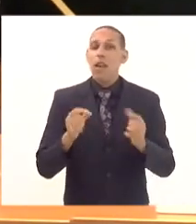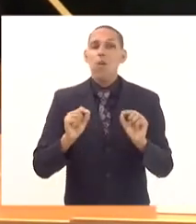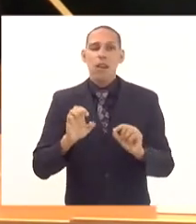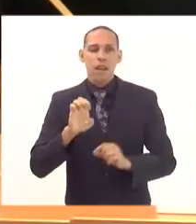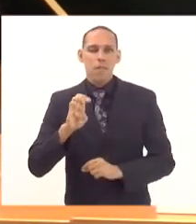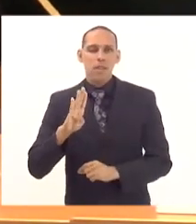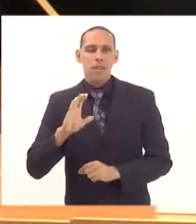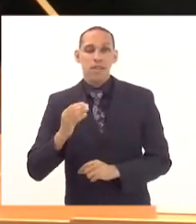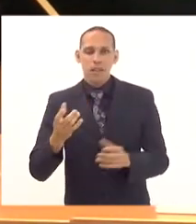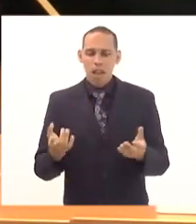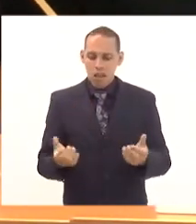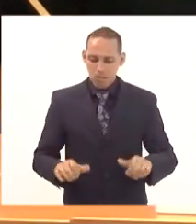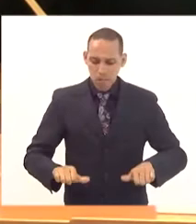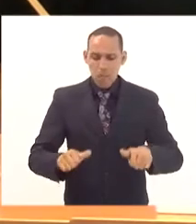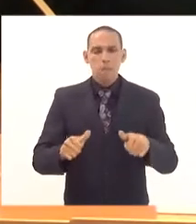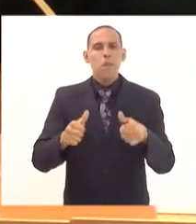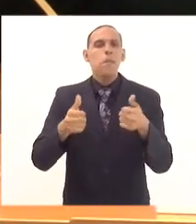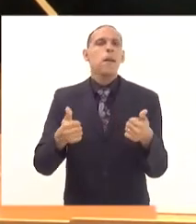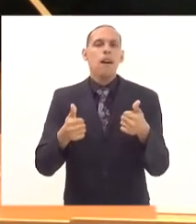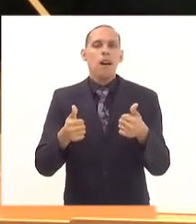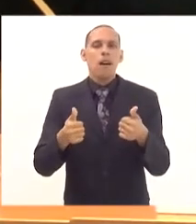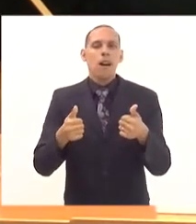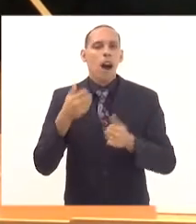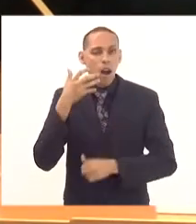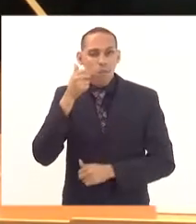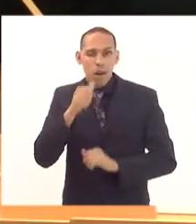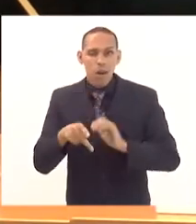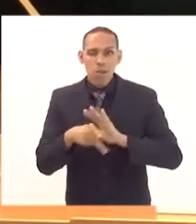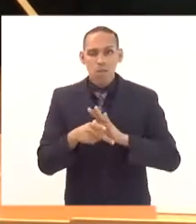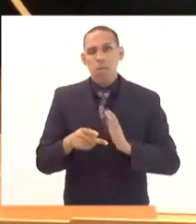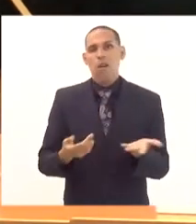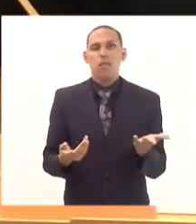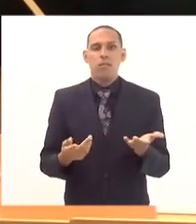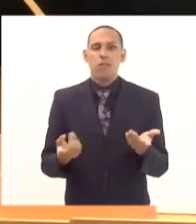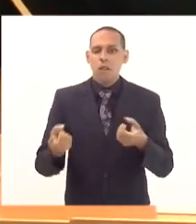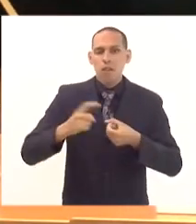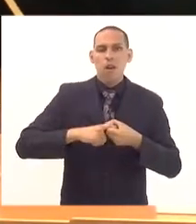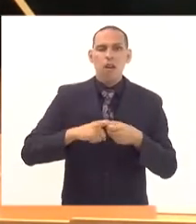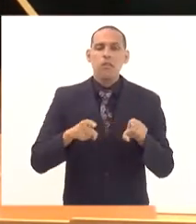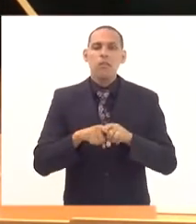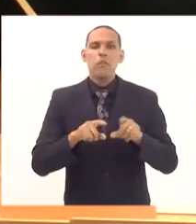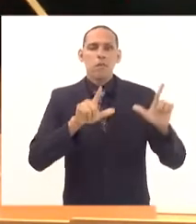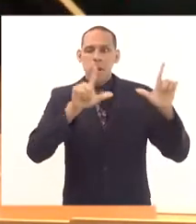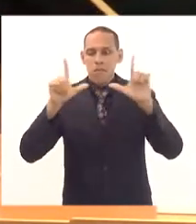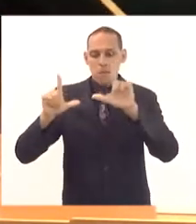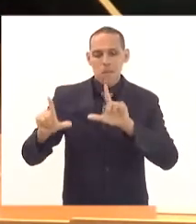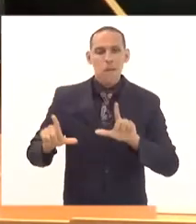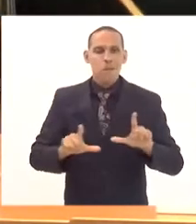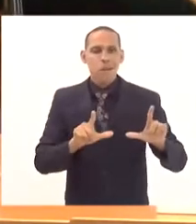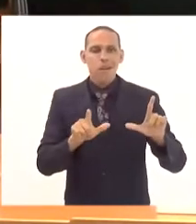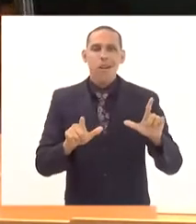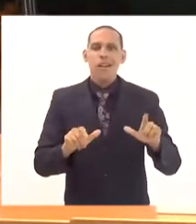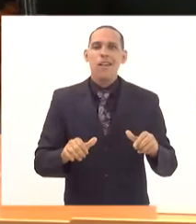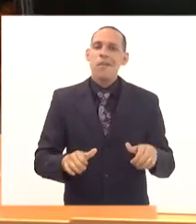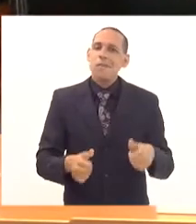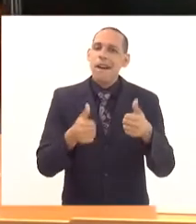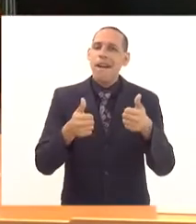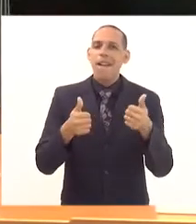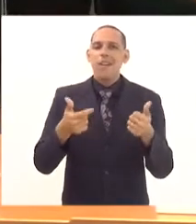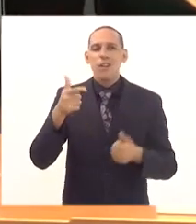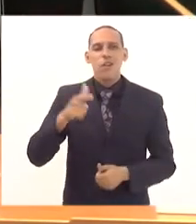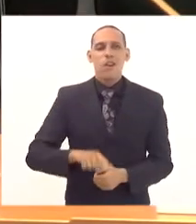se recompõe a recompõe a esse patrimônio que seus quadros voltem a ser referência posto que